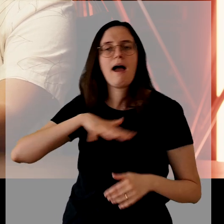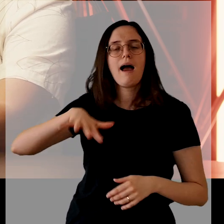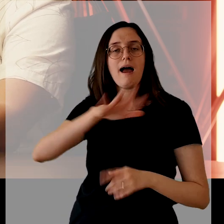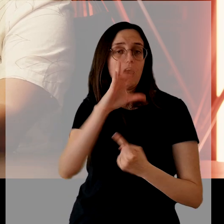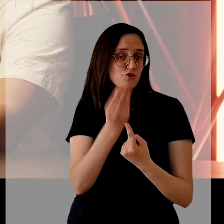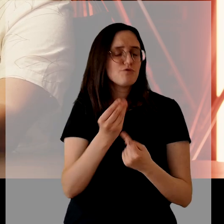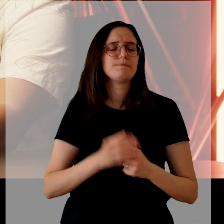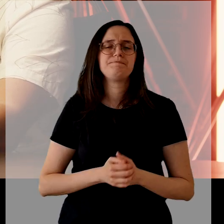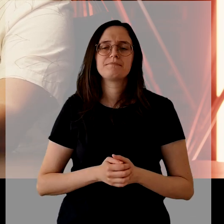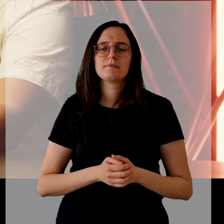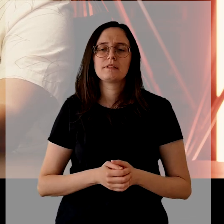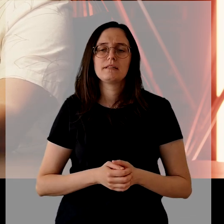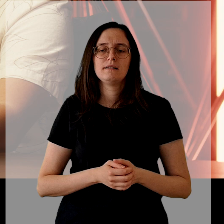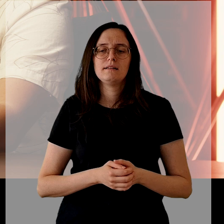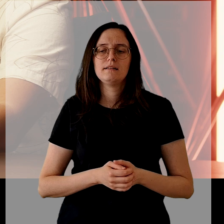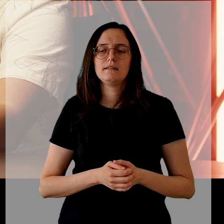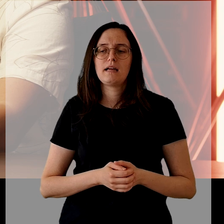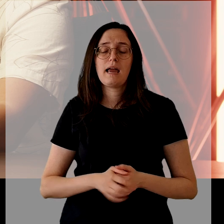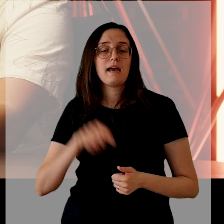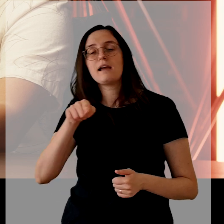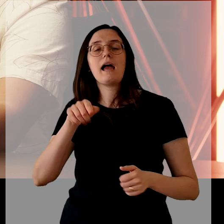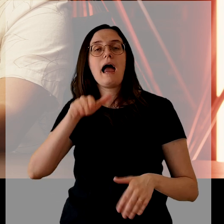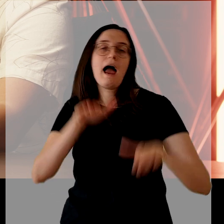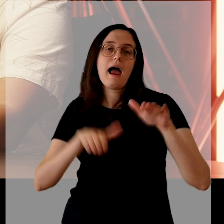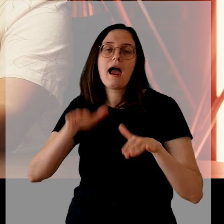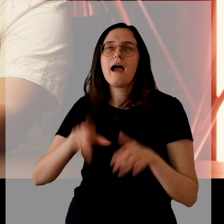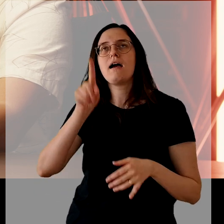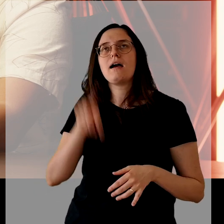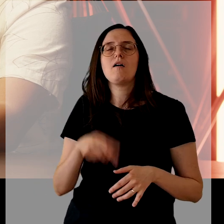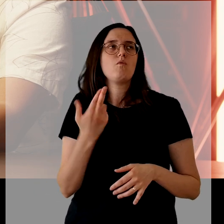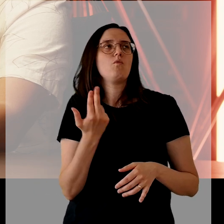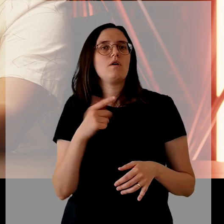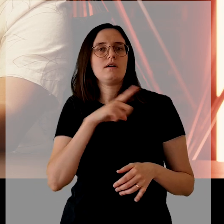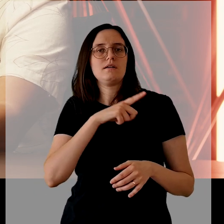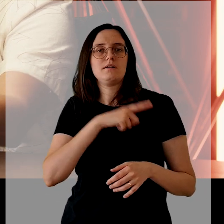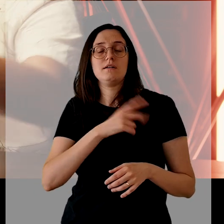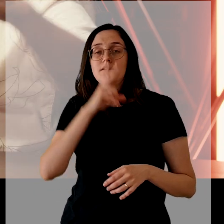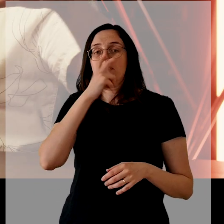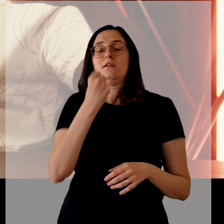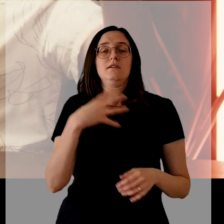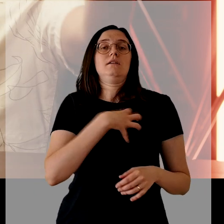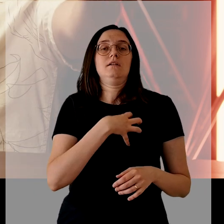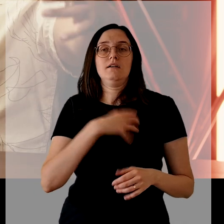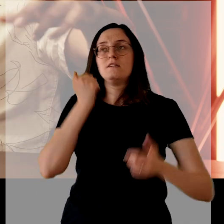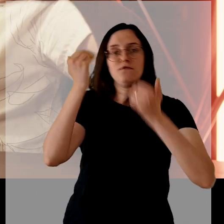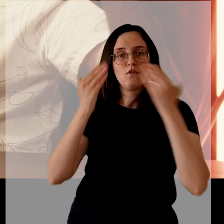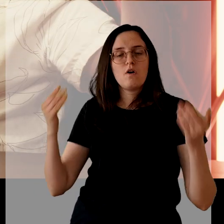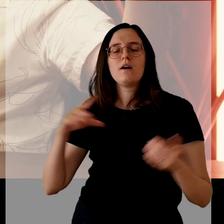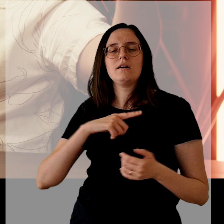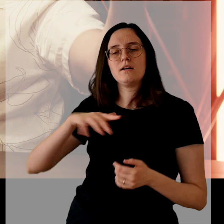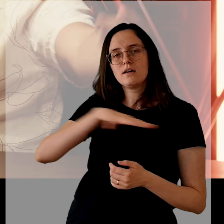arte, e que não é um circuito que às vezes tem um impacto muito grande